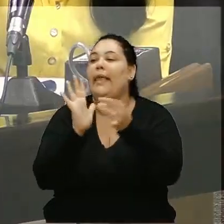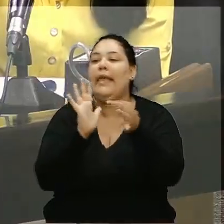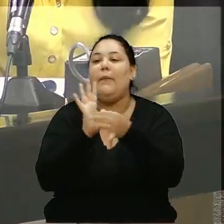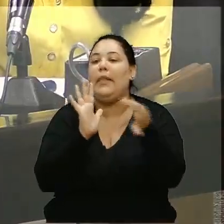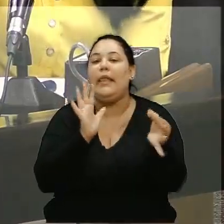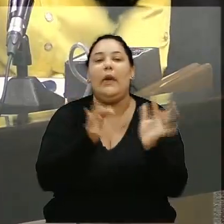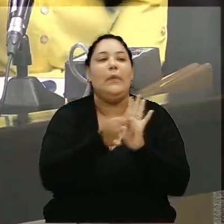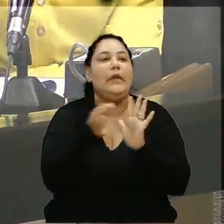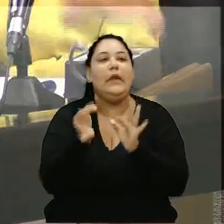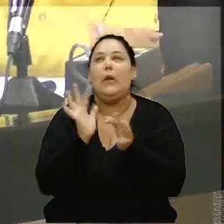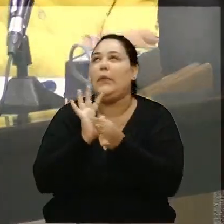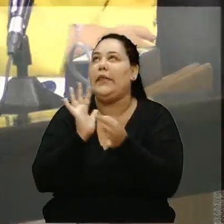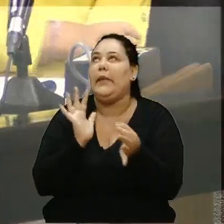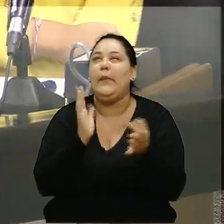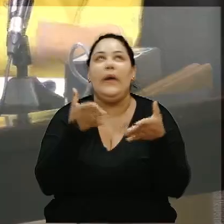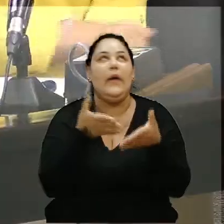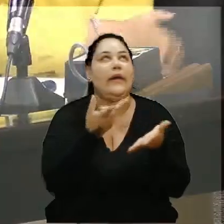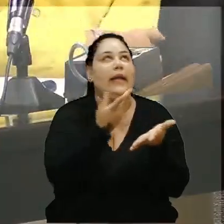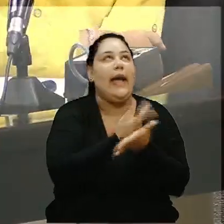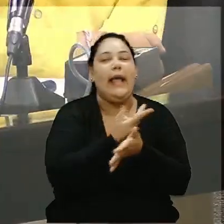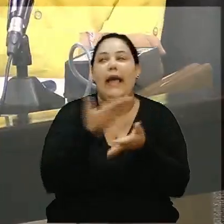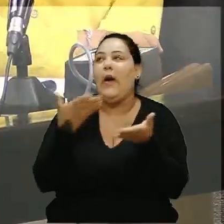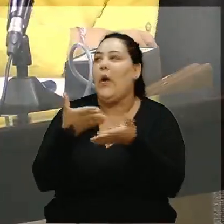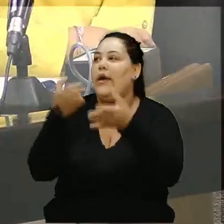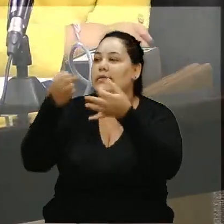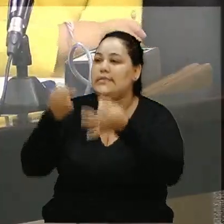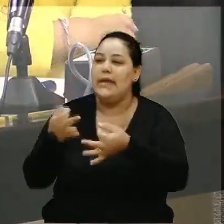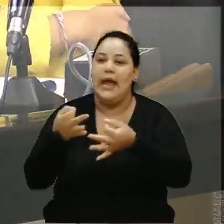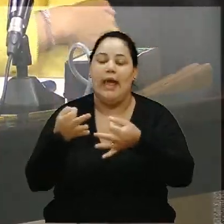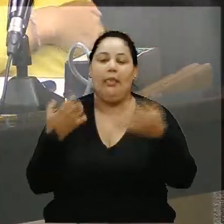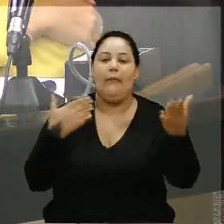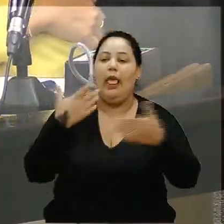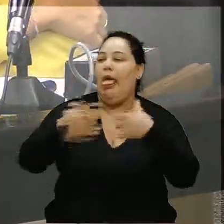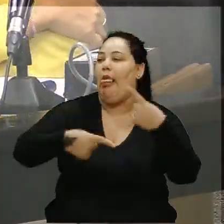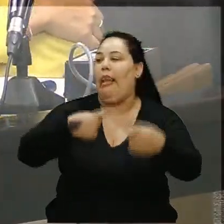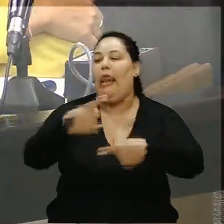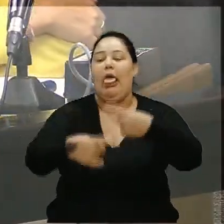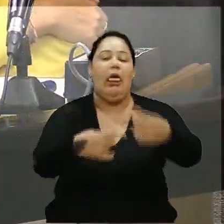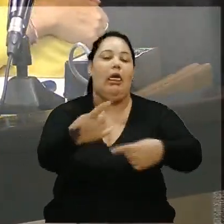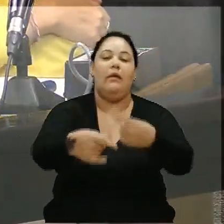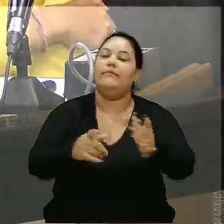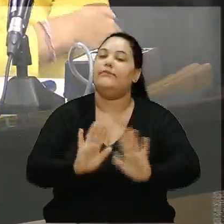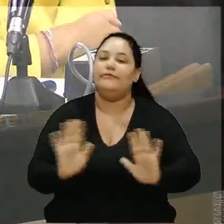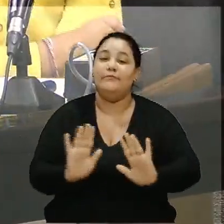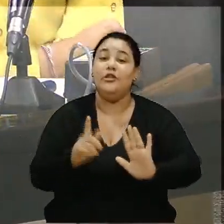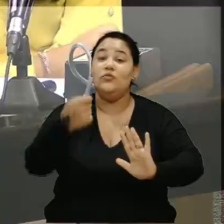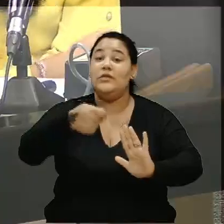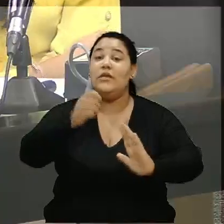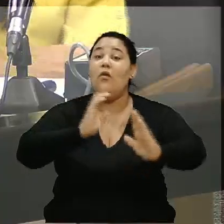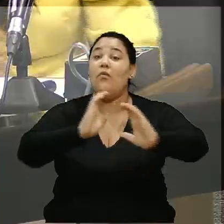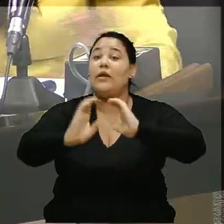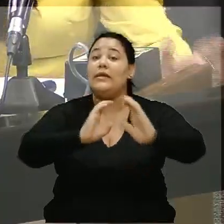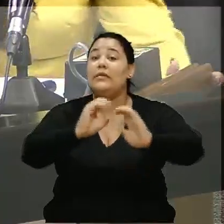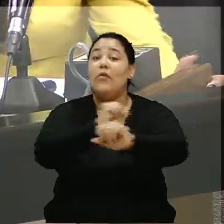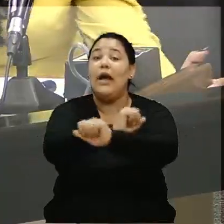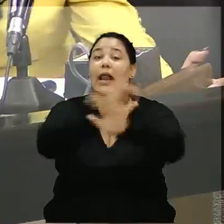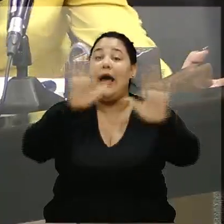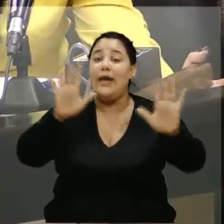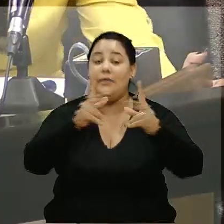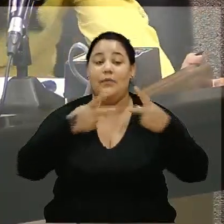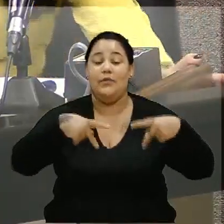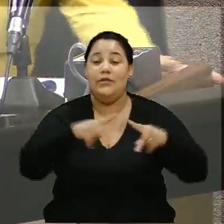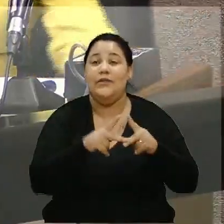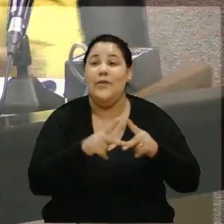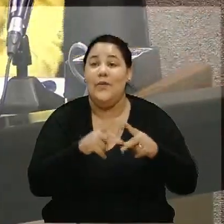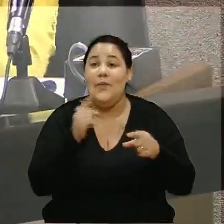Que agora está errado, antes estava certo, antes está errado e agora está certo. Então, eu acho que a população fica mais em